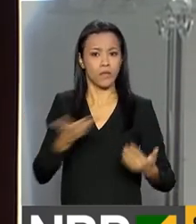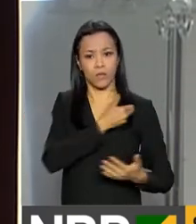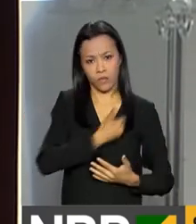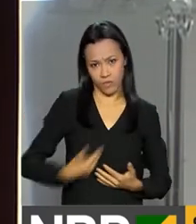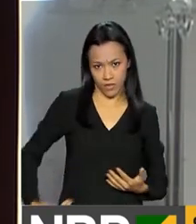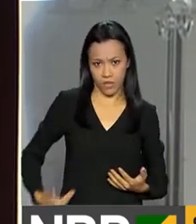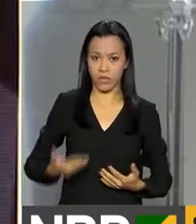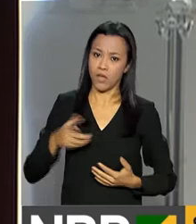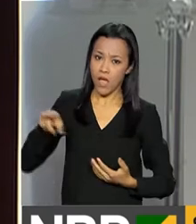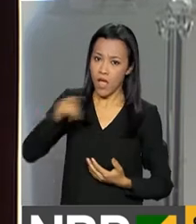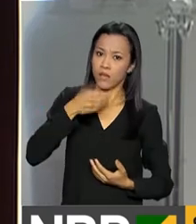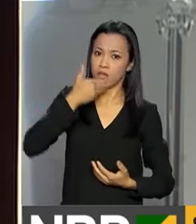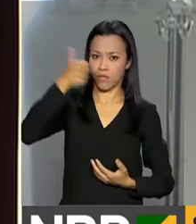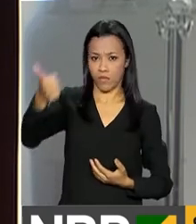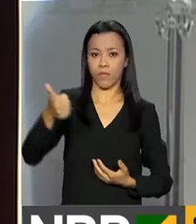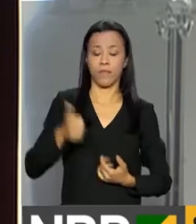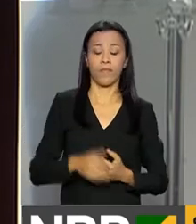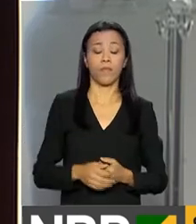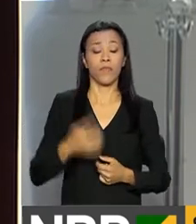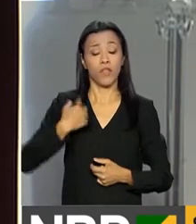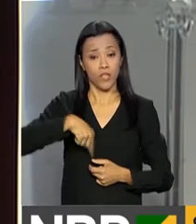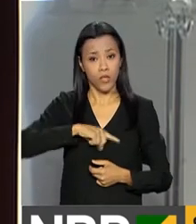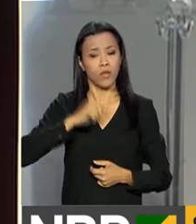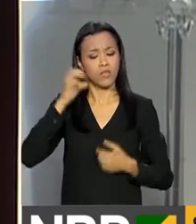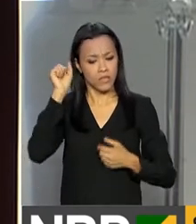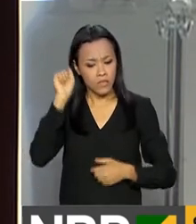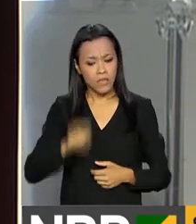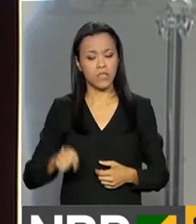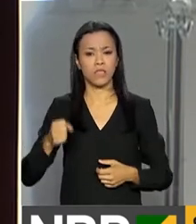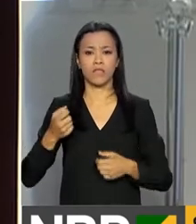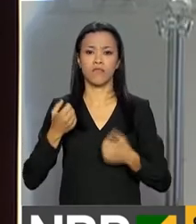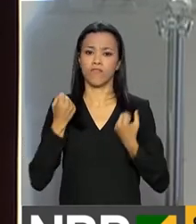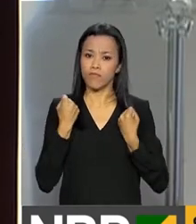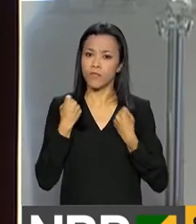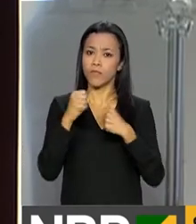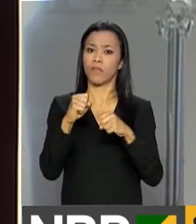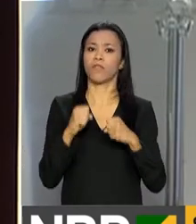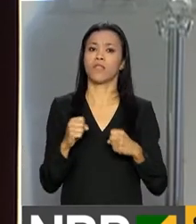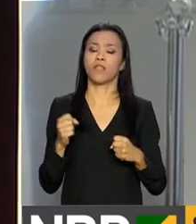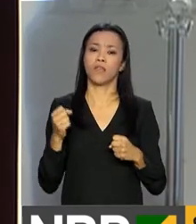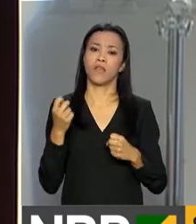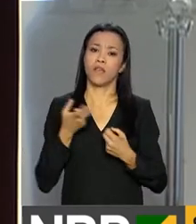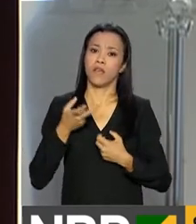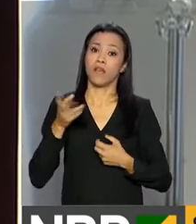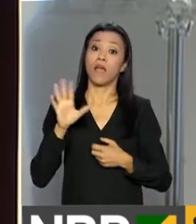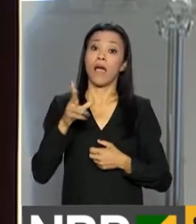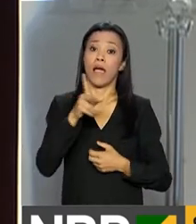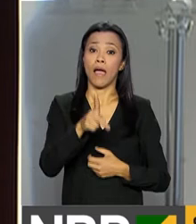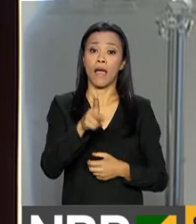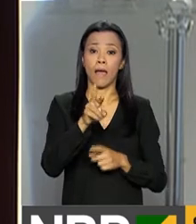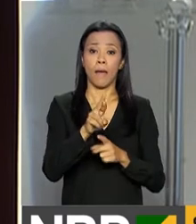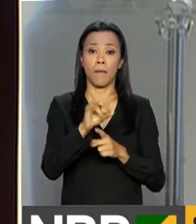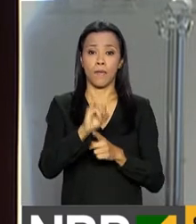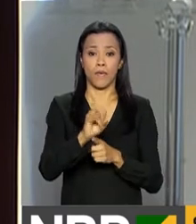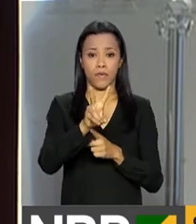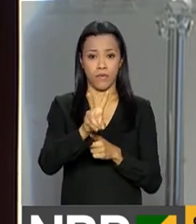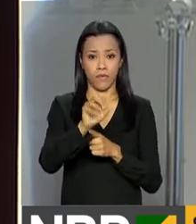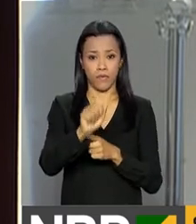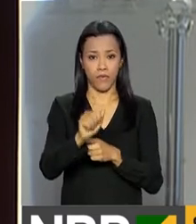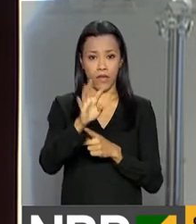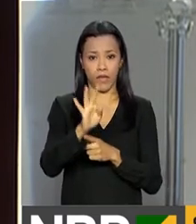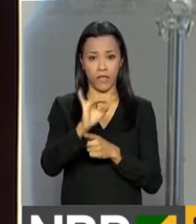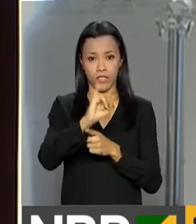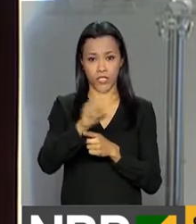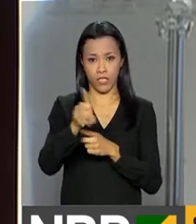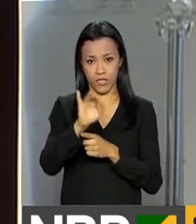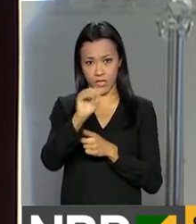devemos fortemente defender, sim, as privatizações no nosso Brasil. Mas, como eu disse, a reforma